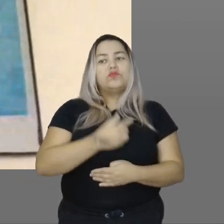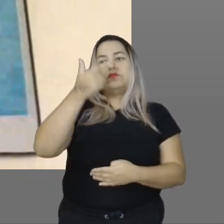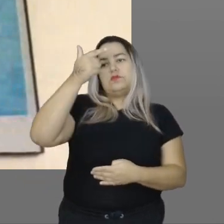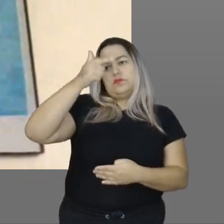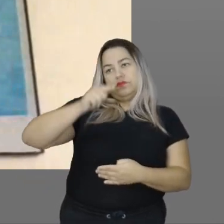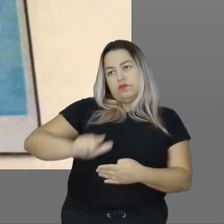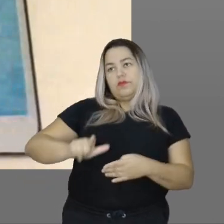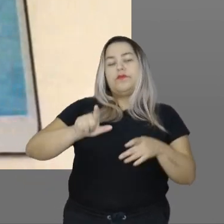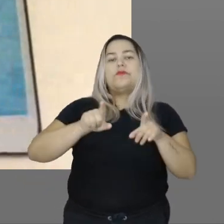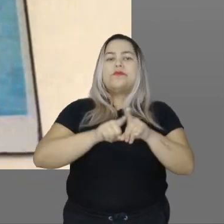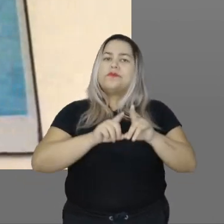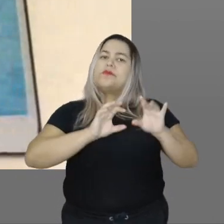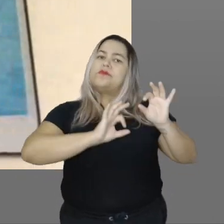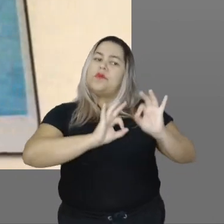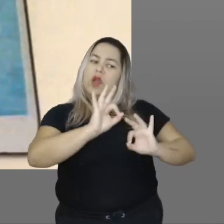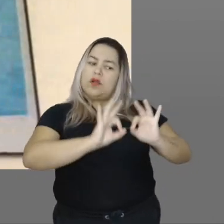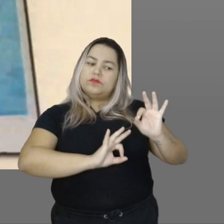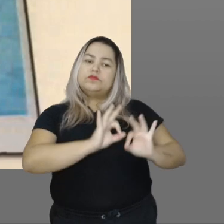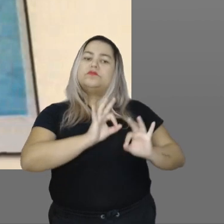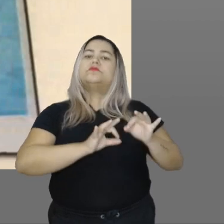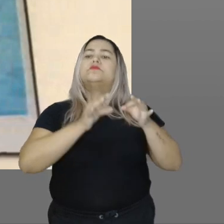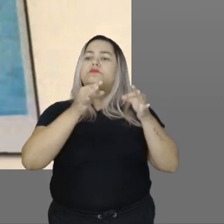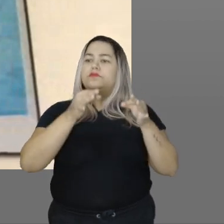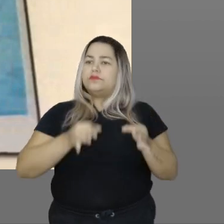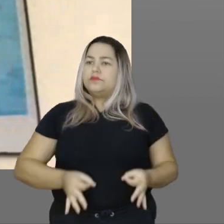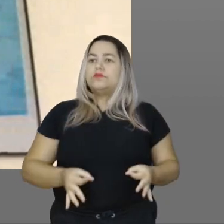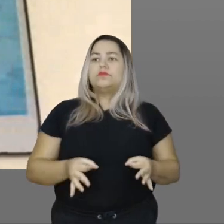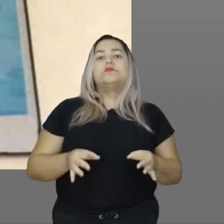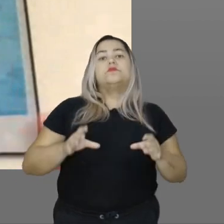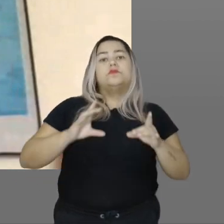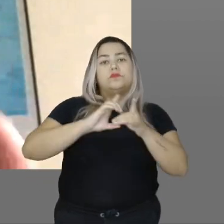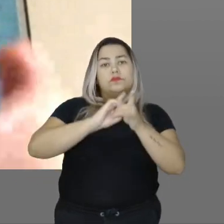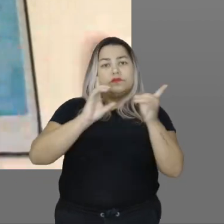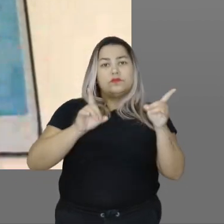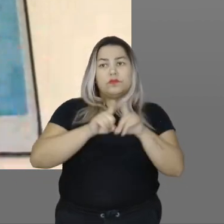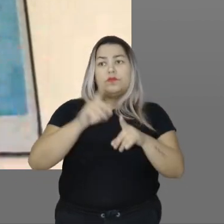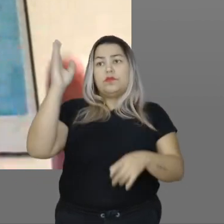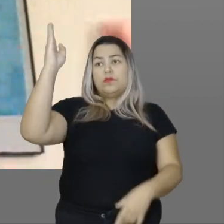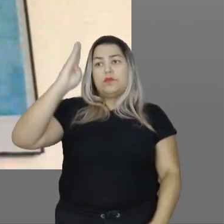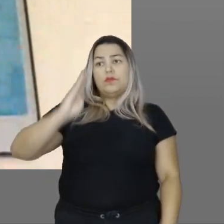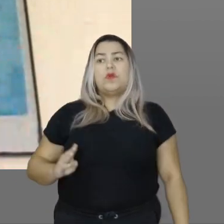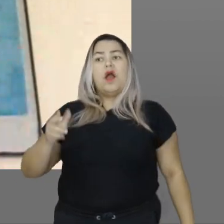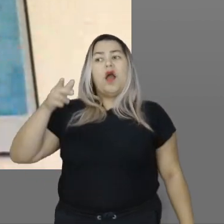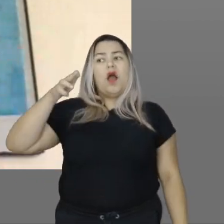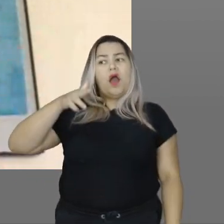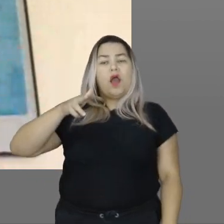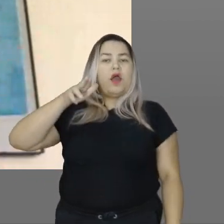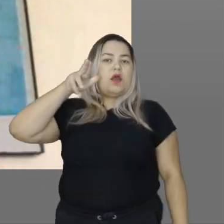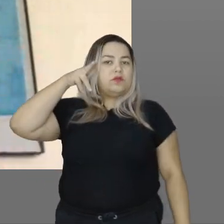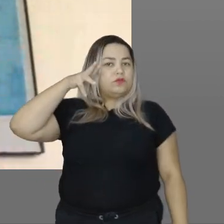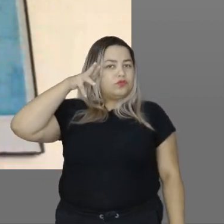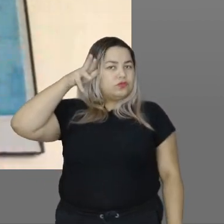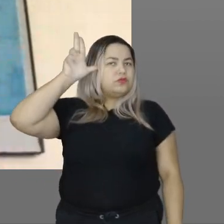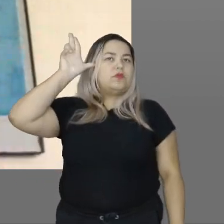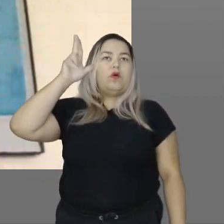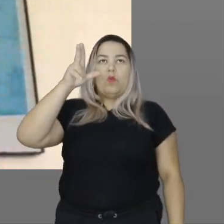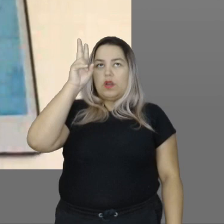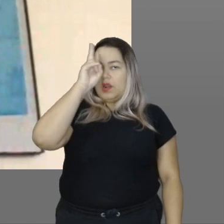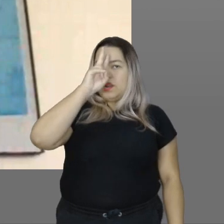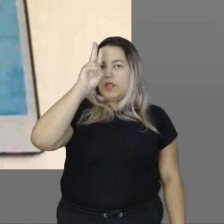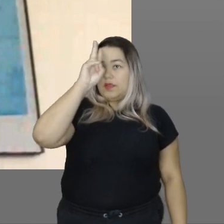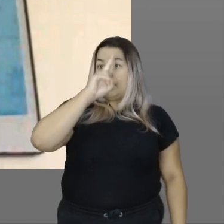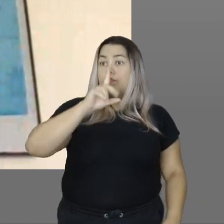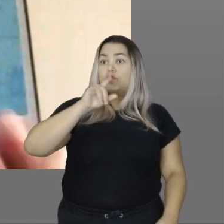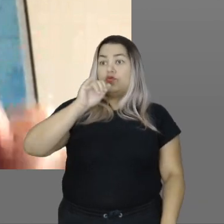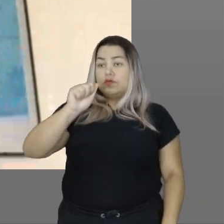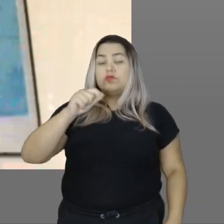os pilares sólidos da democracia brasileira. Anteontem, há poucos dias atrás, não lembro exatamente o dia agora,